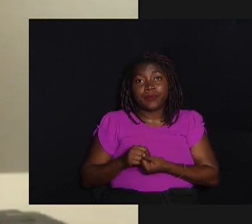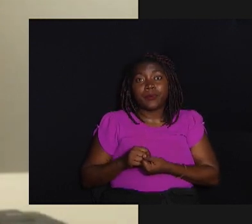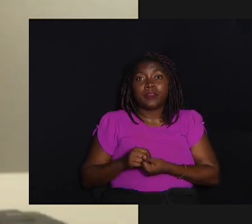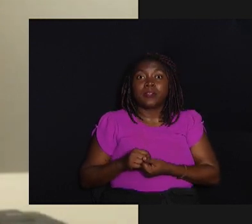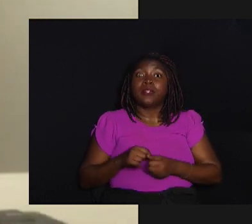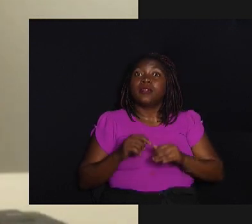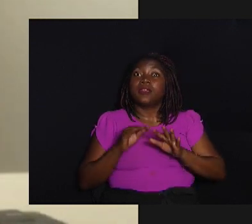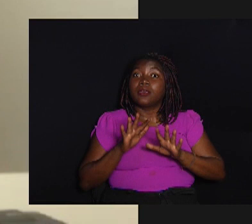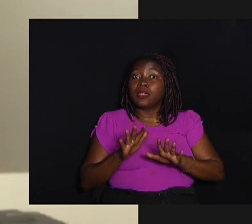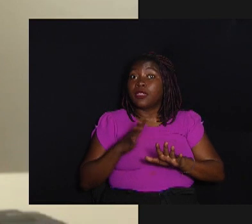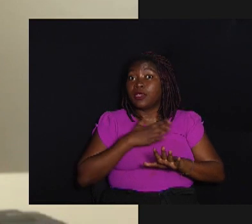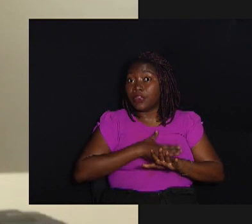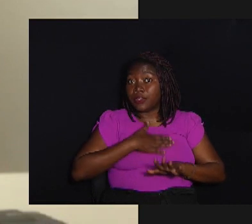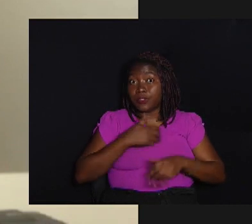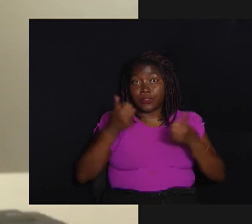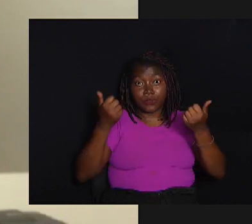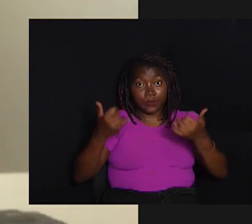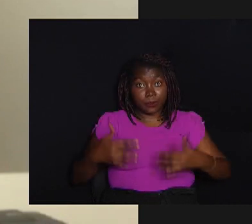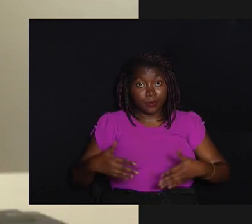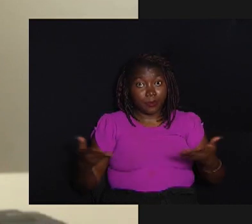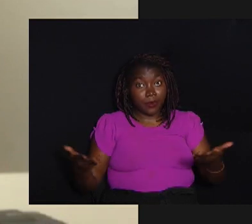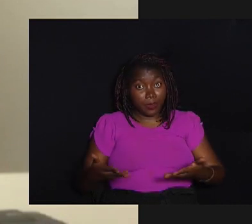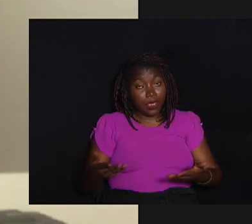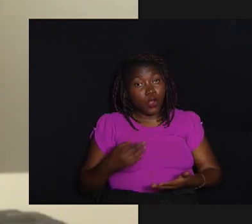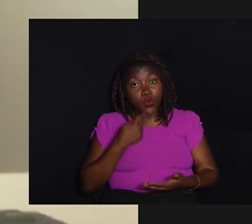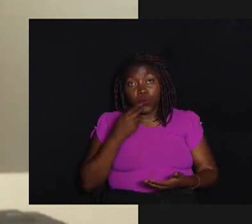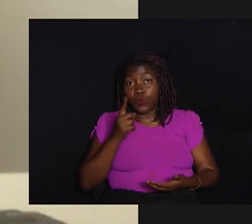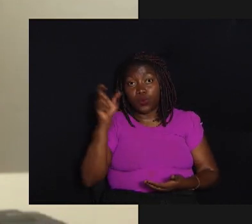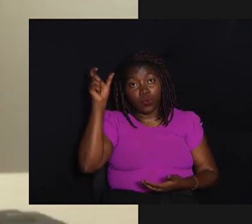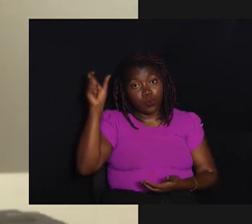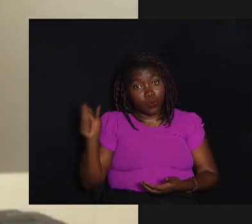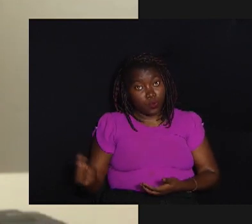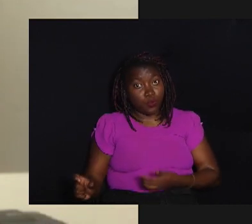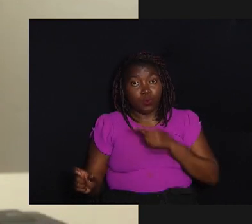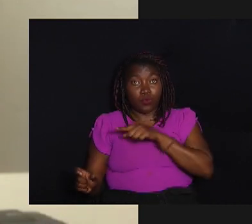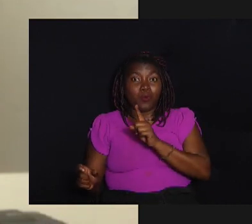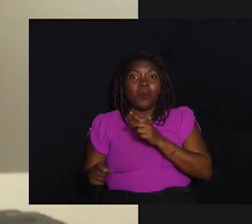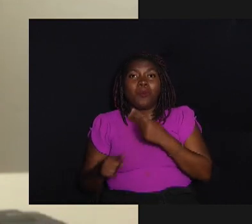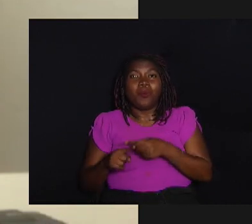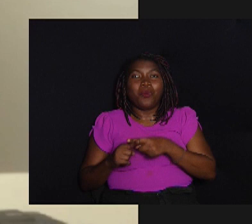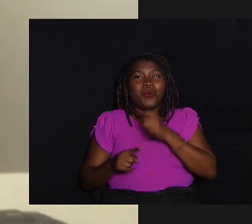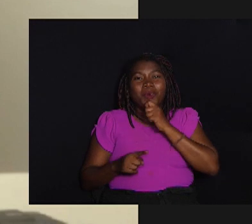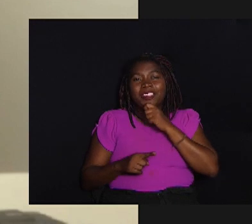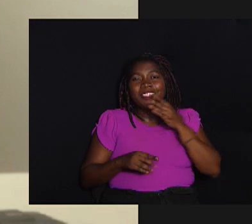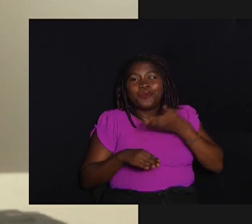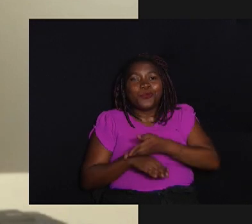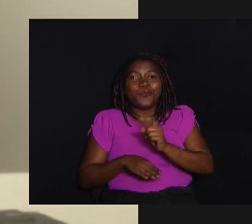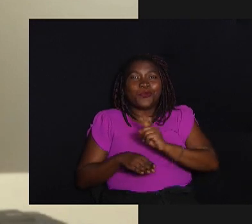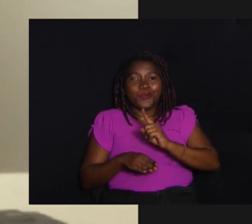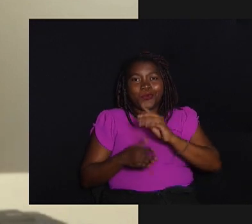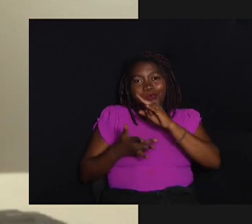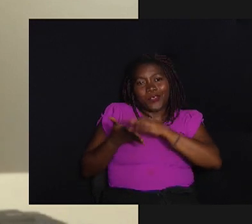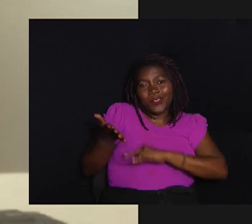falar especificamente do caso da Ana Hickman, porque não tive acesso aos autos, né, às provas e tudo mais, mas o que